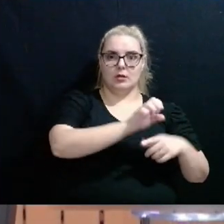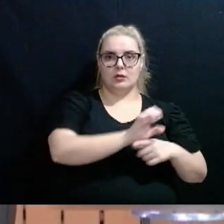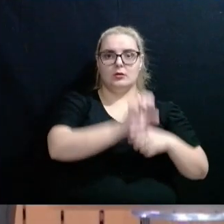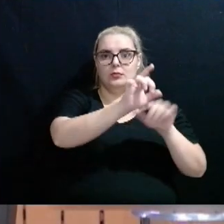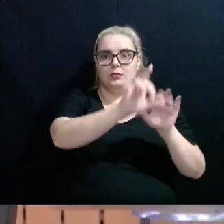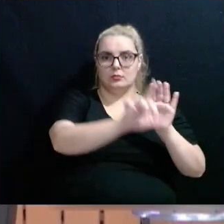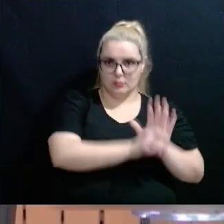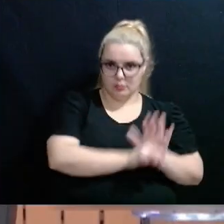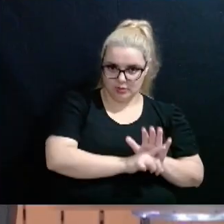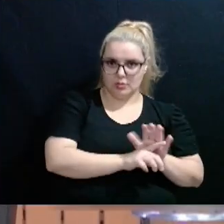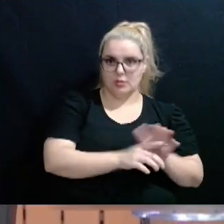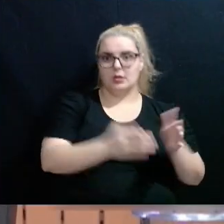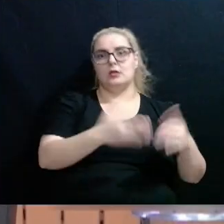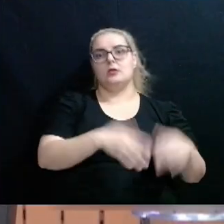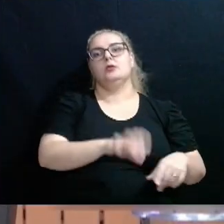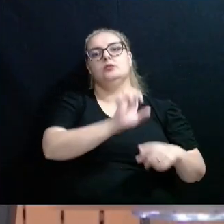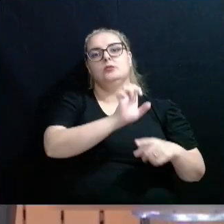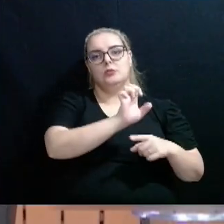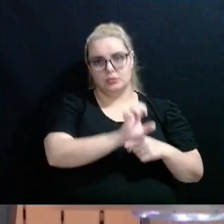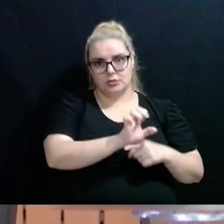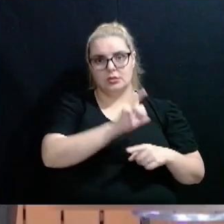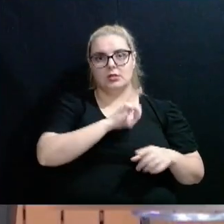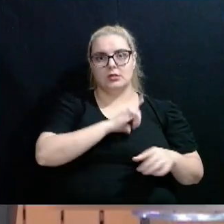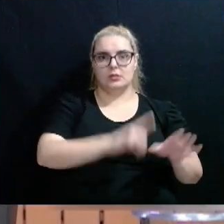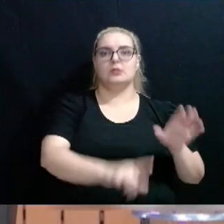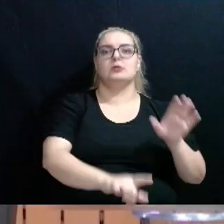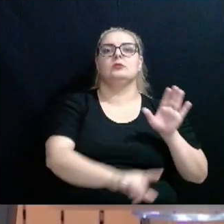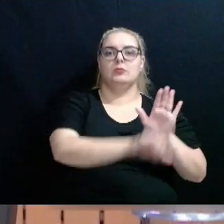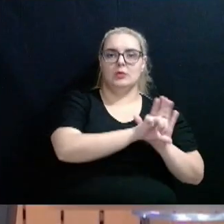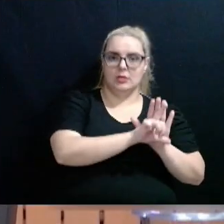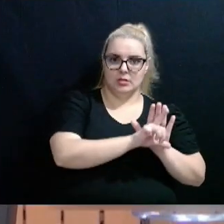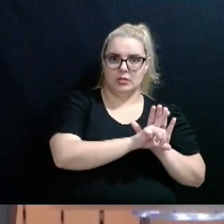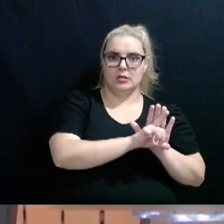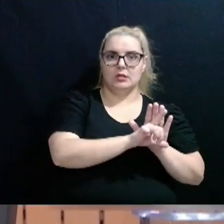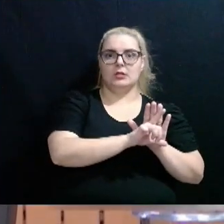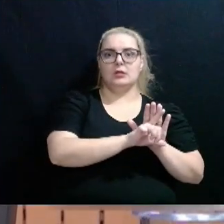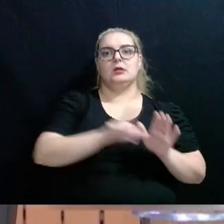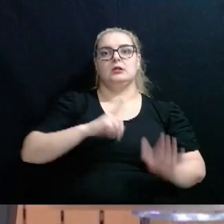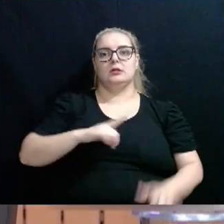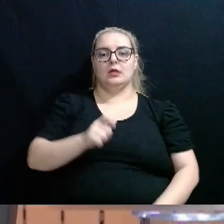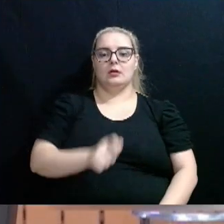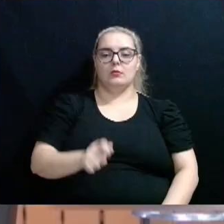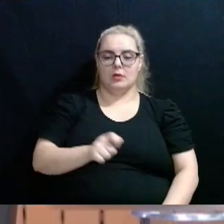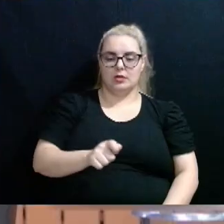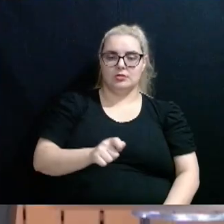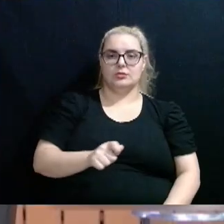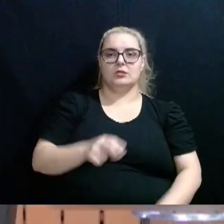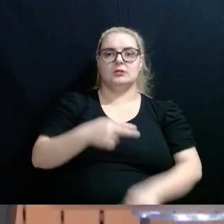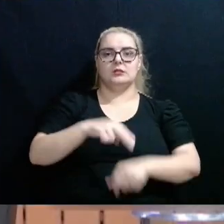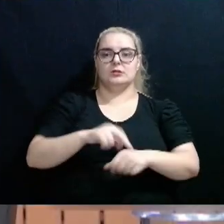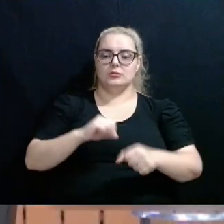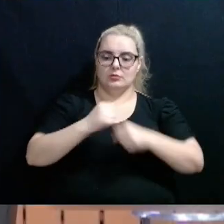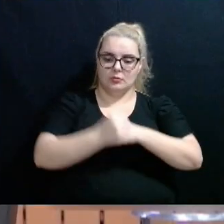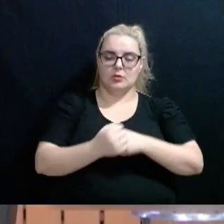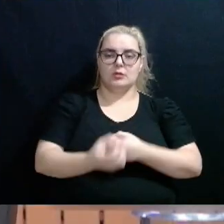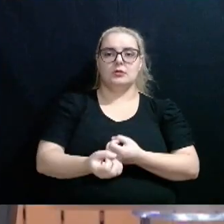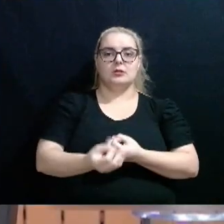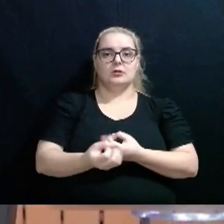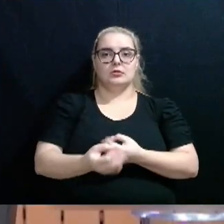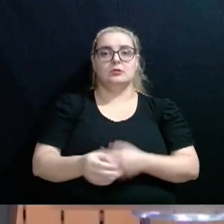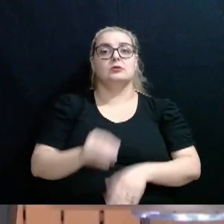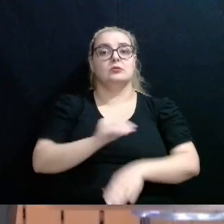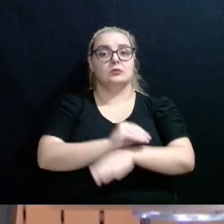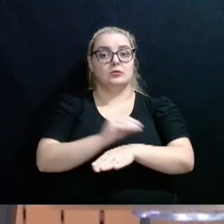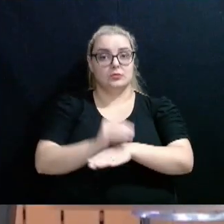agora, o Estado tem uma legislação, tem uma Agência Nacional de Proteção de Dados que vai cuidar da implementação e